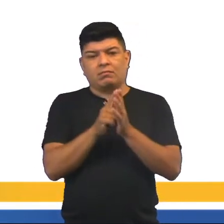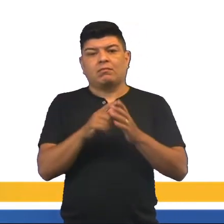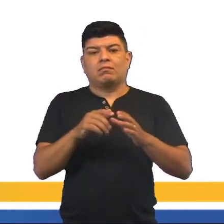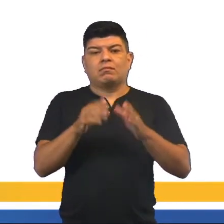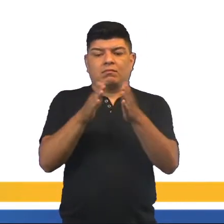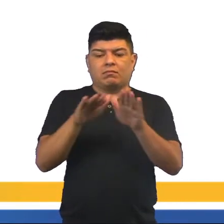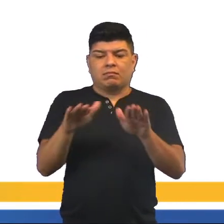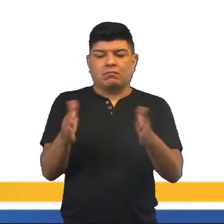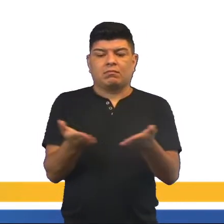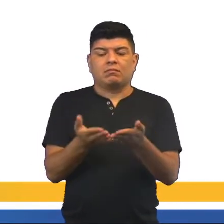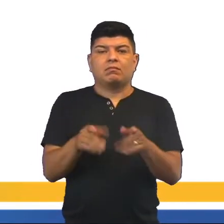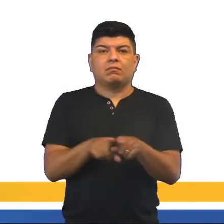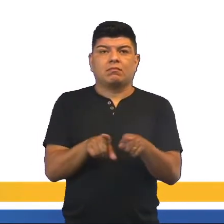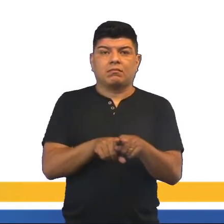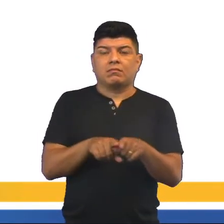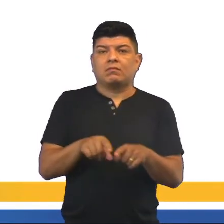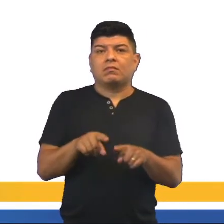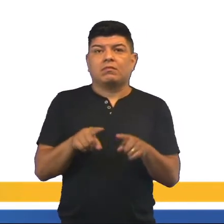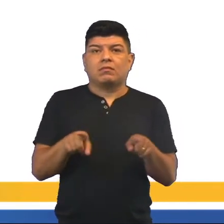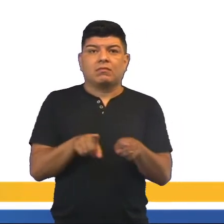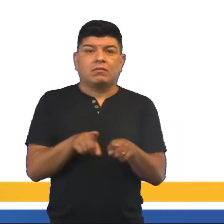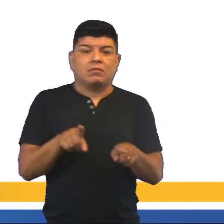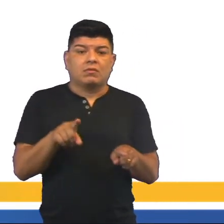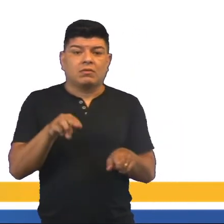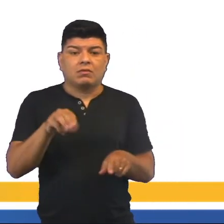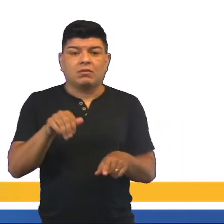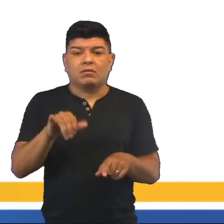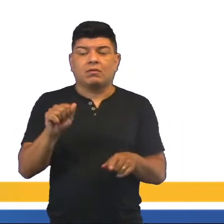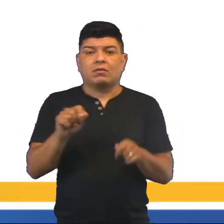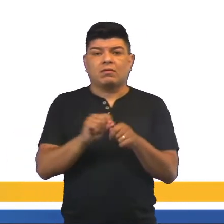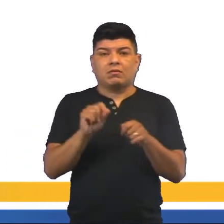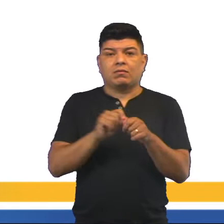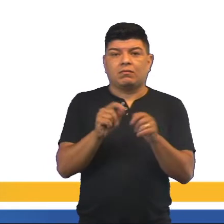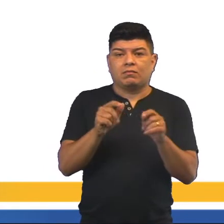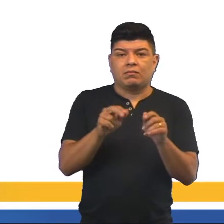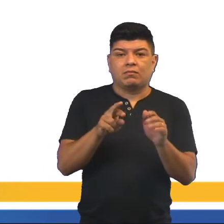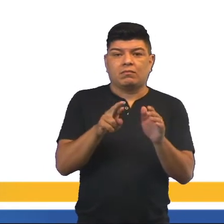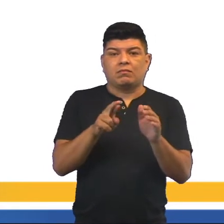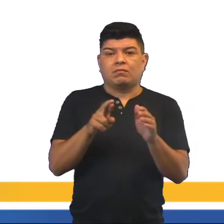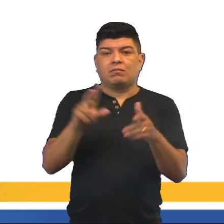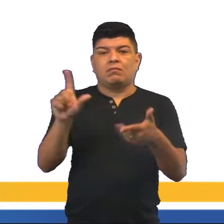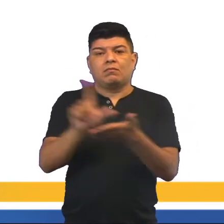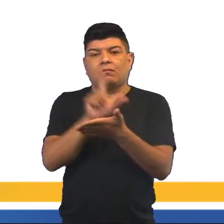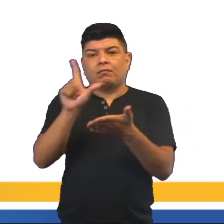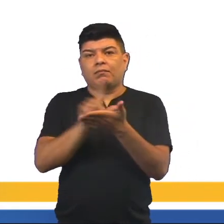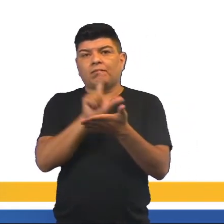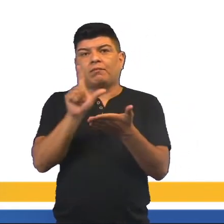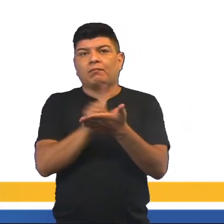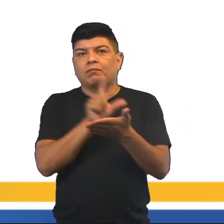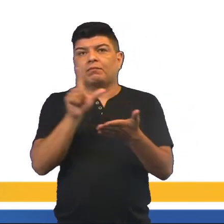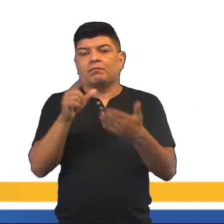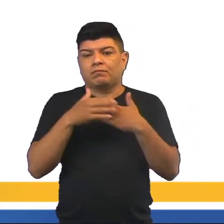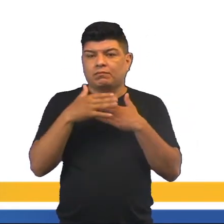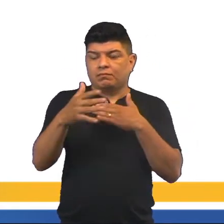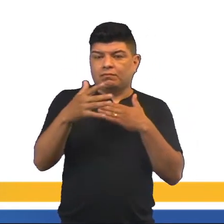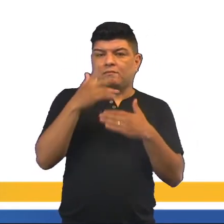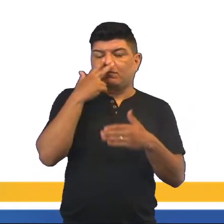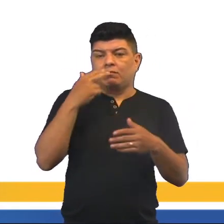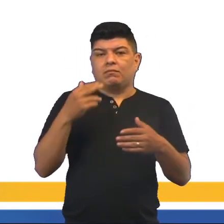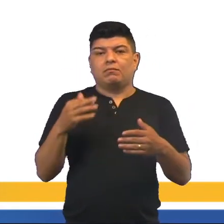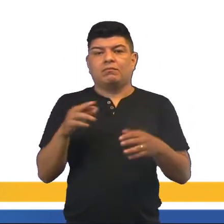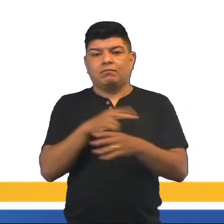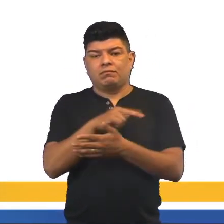eram materiais mais recorrentes. Além disso, os maias também fabricavam livros e códices confeccionados a partir da fibra